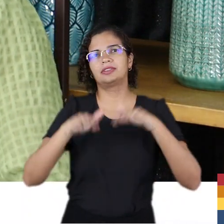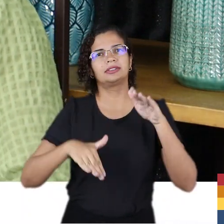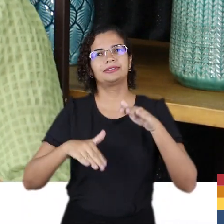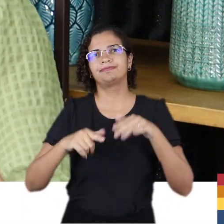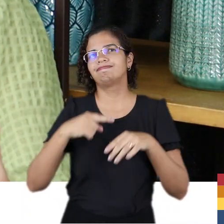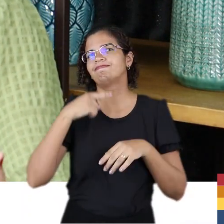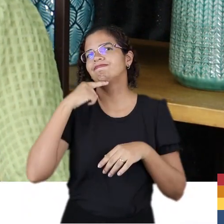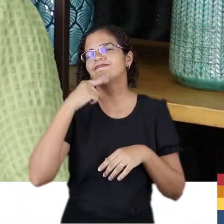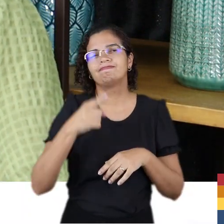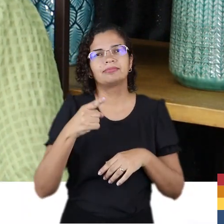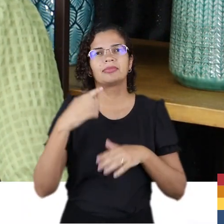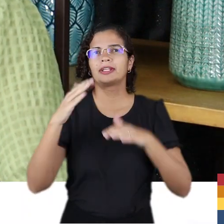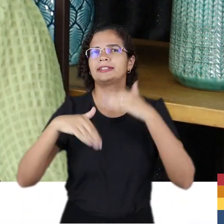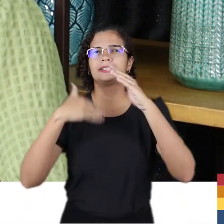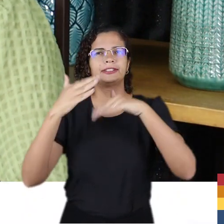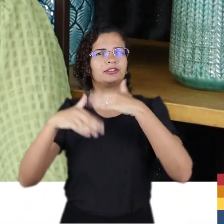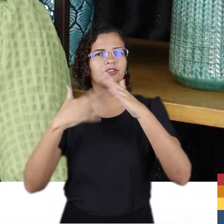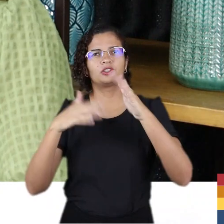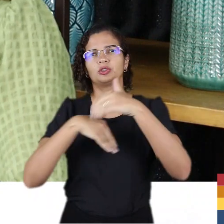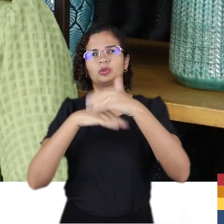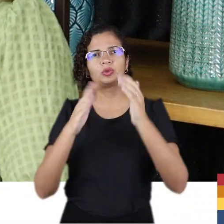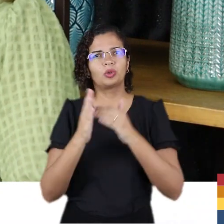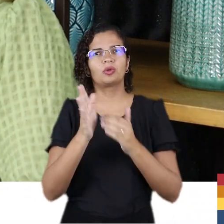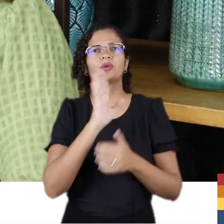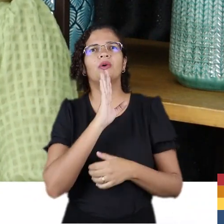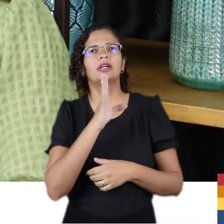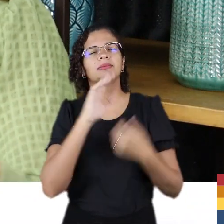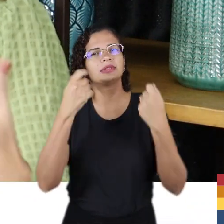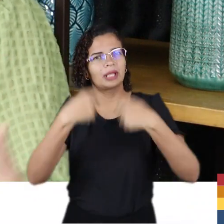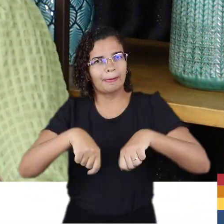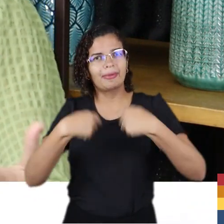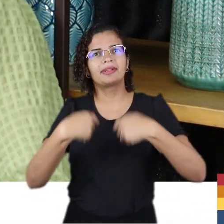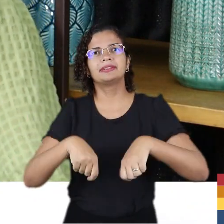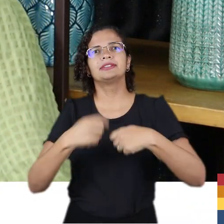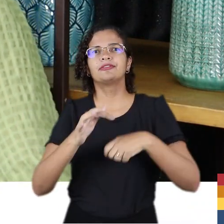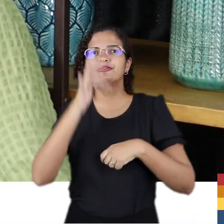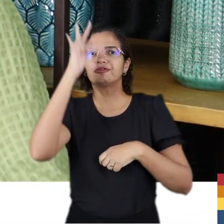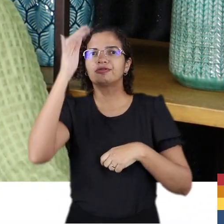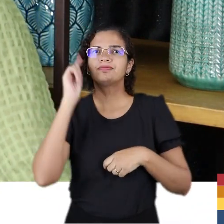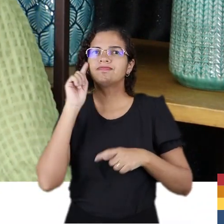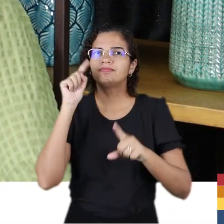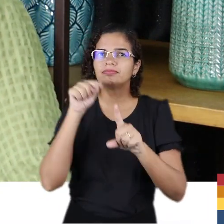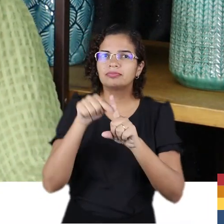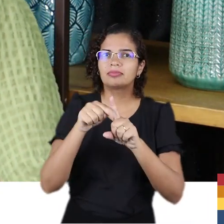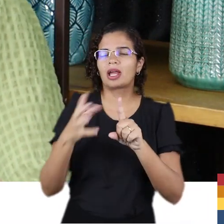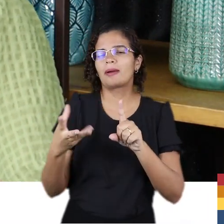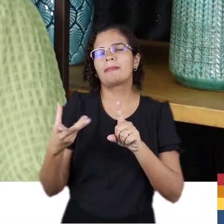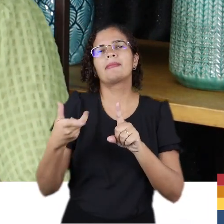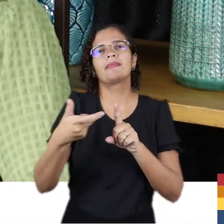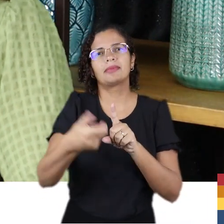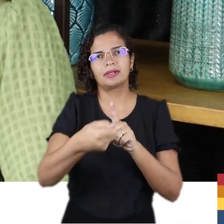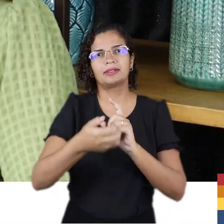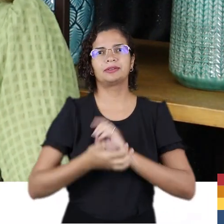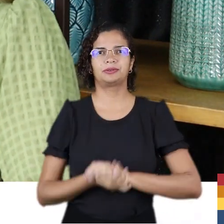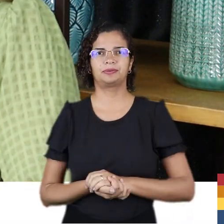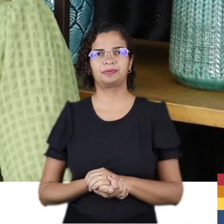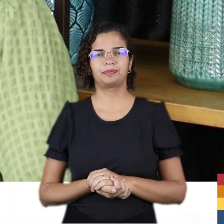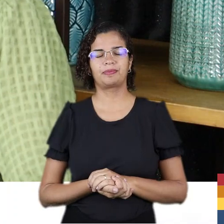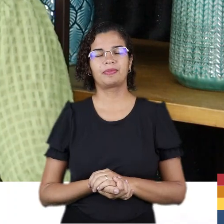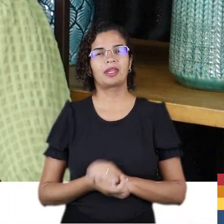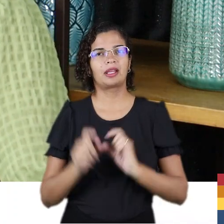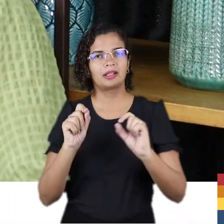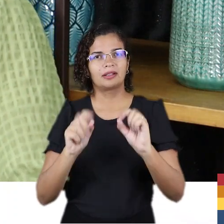todo o conhecimento necessário e previsto para essa etapa, as competências e habilidades. A partir desse olhar,